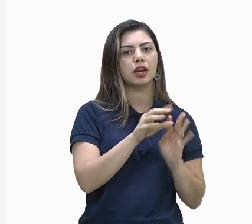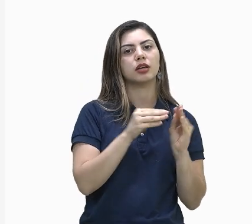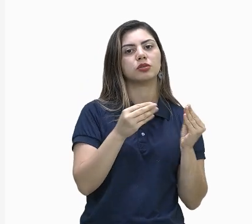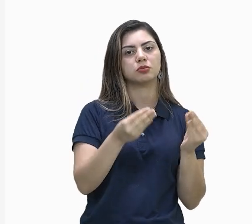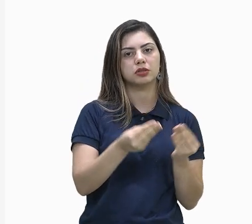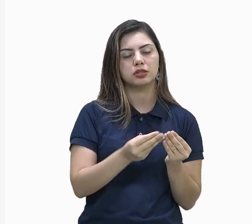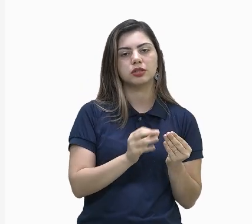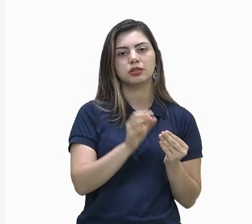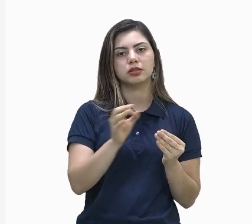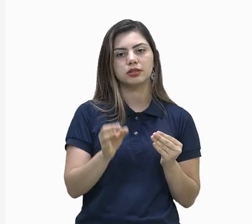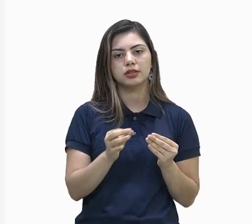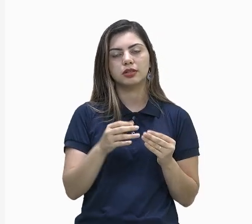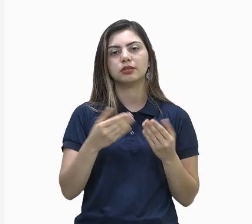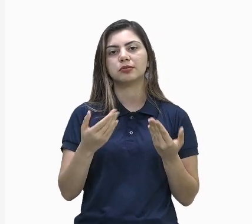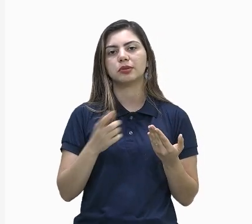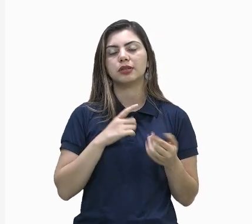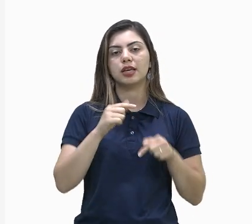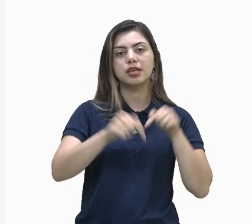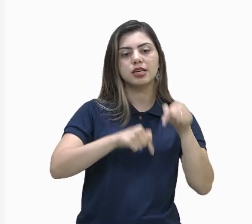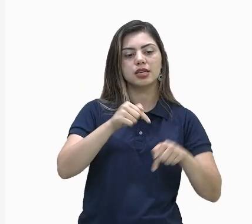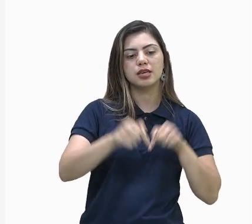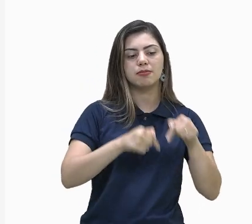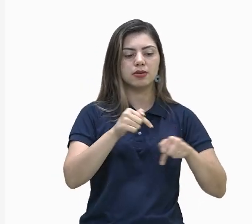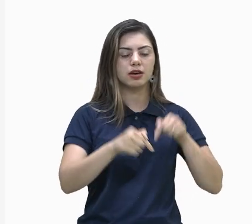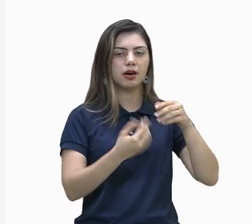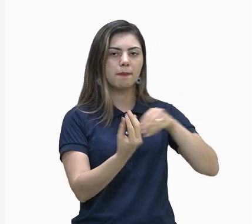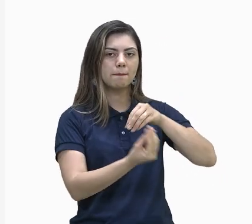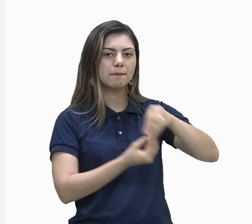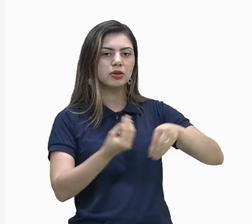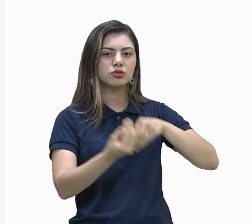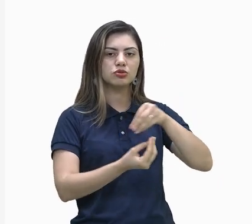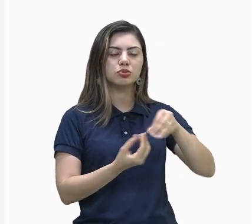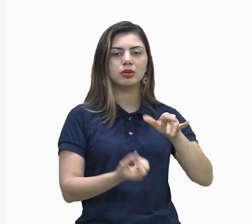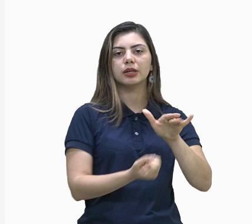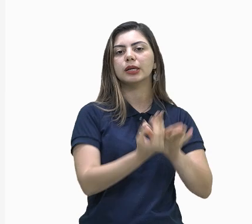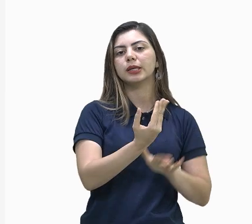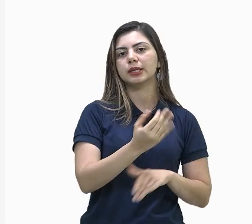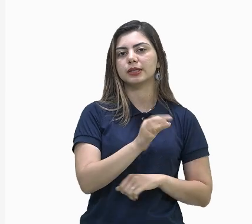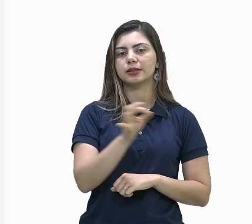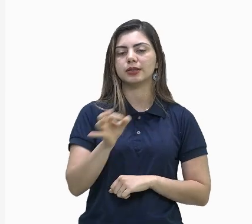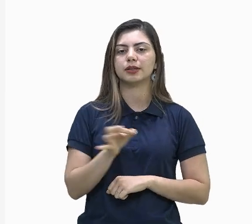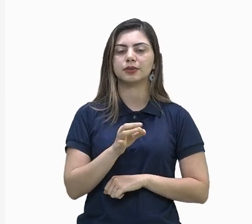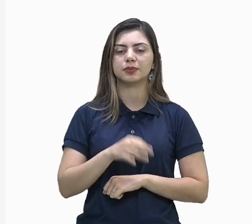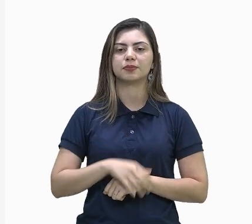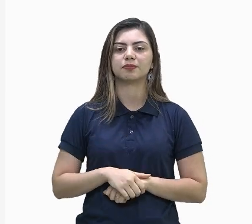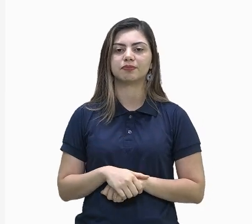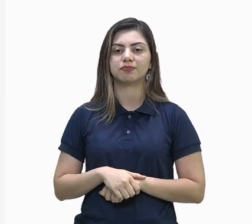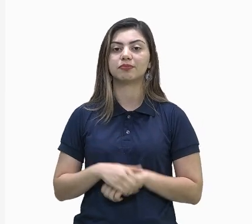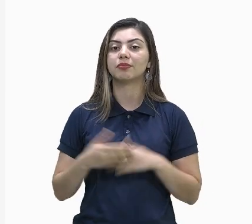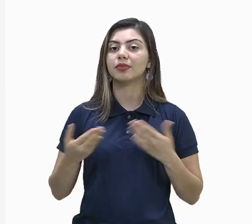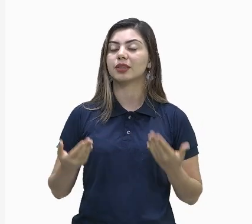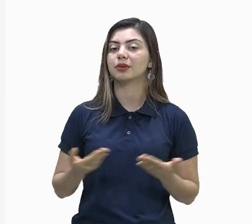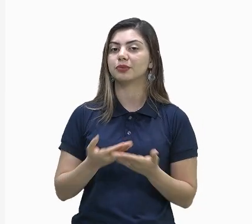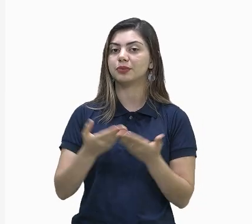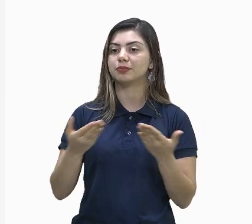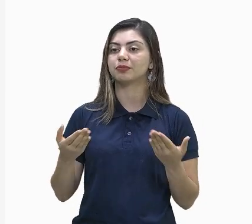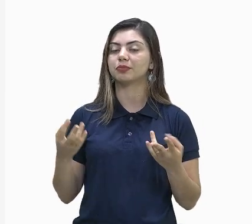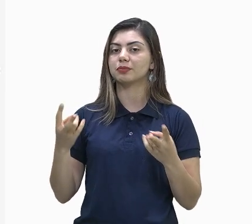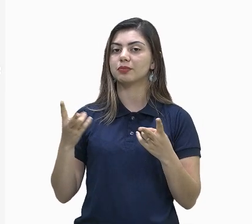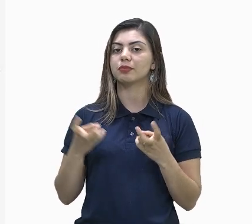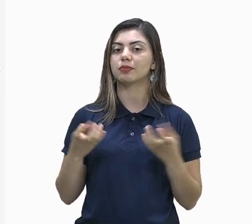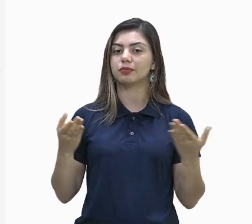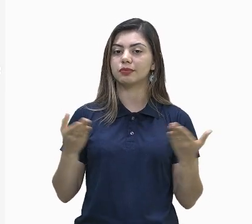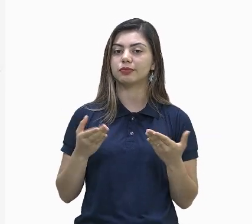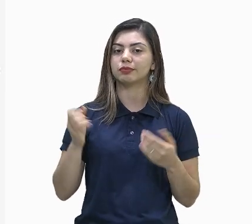vocês, de reações orgânicas, a gente chama de síntese orgânica. Então, observe aí comigo esse